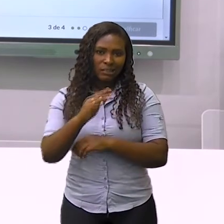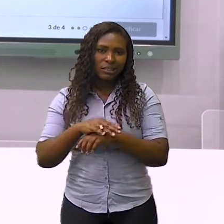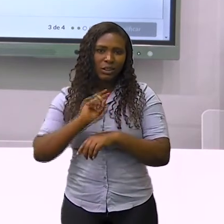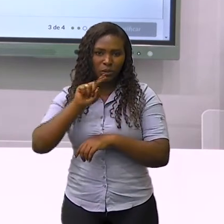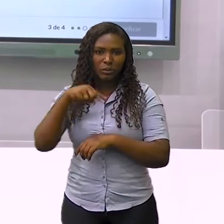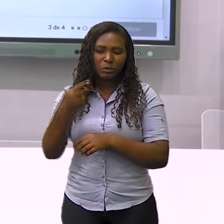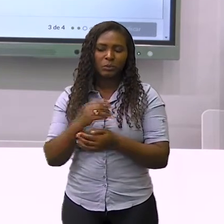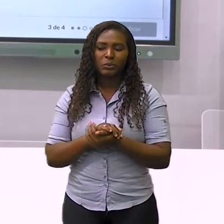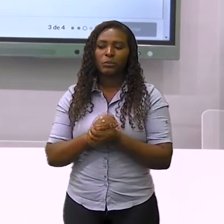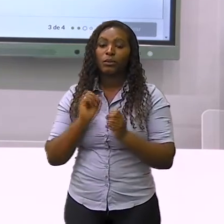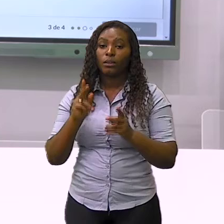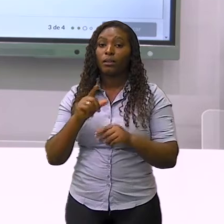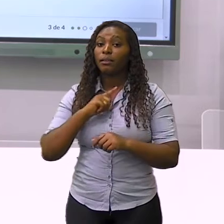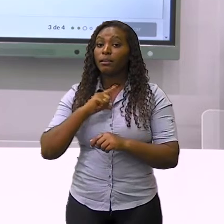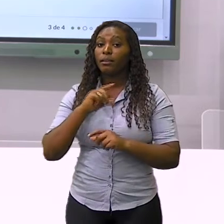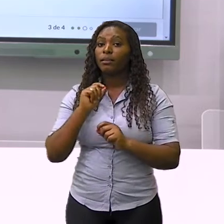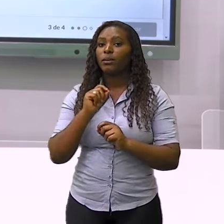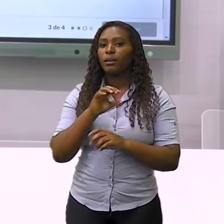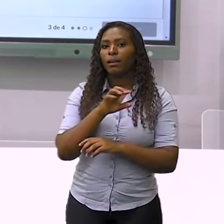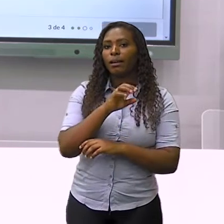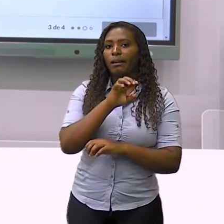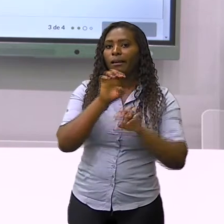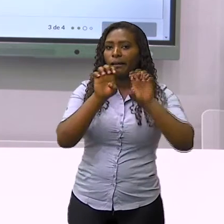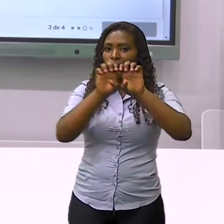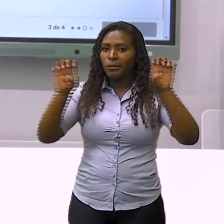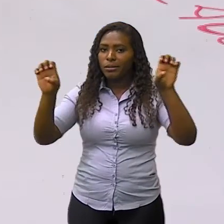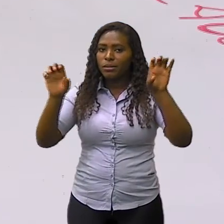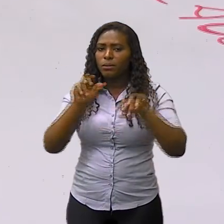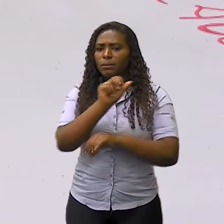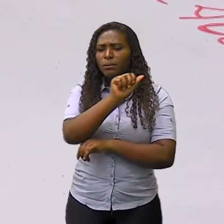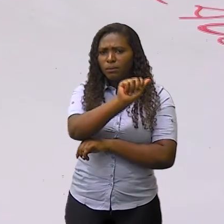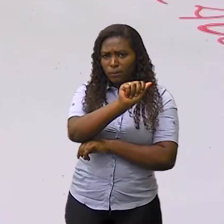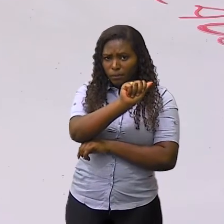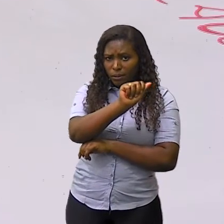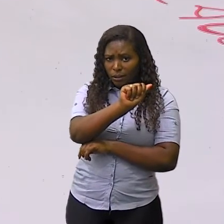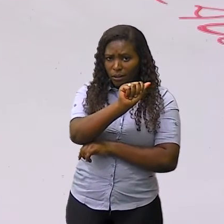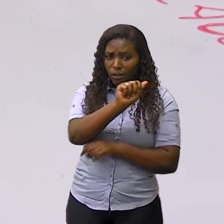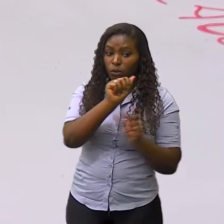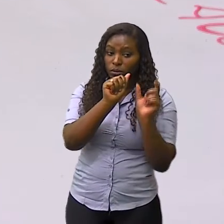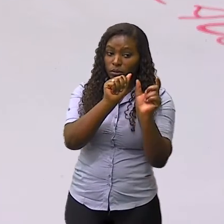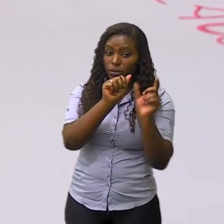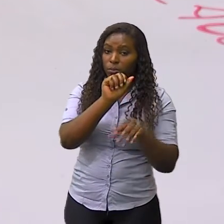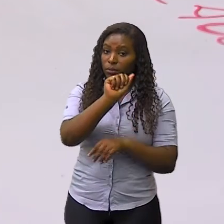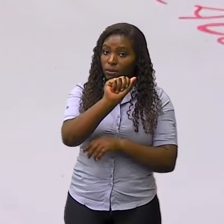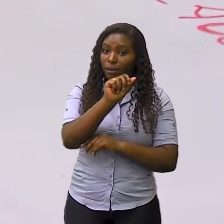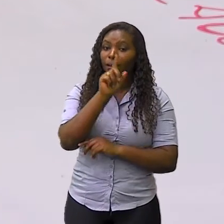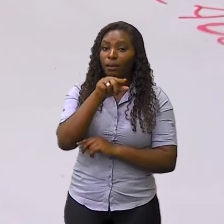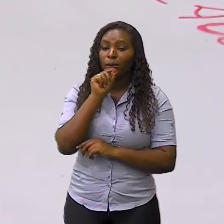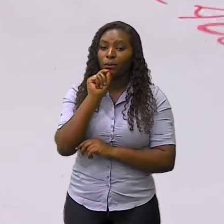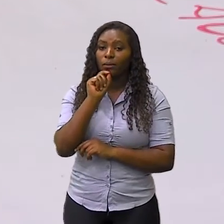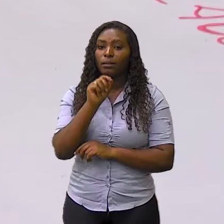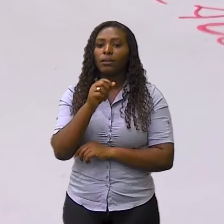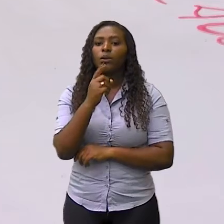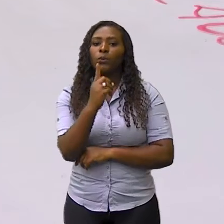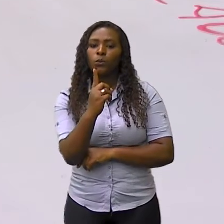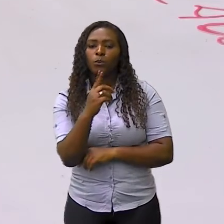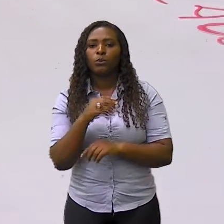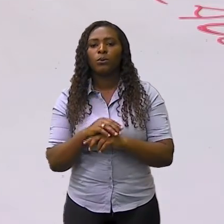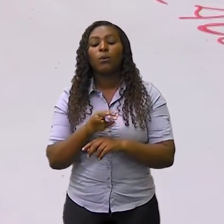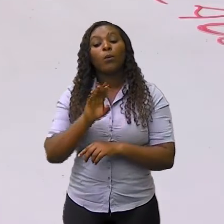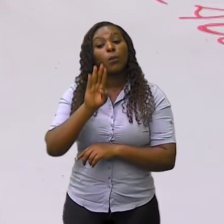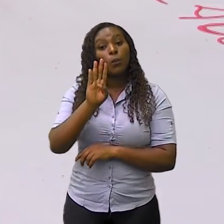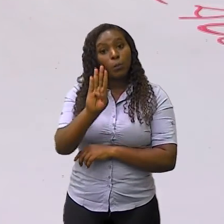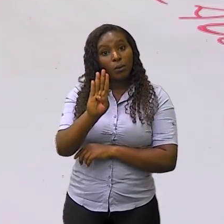a Khan Academy, que é a parceira da SMED GV e a nossa TV